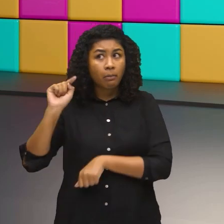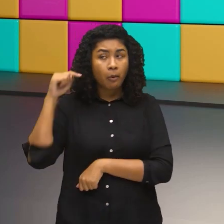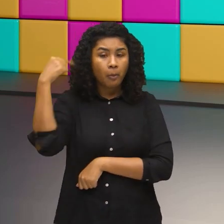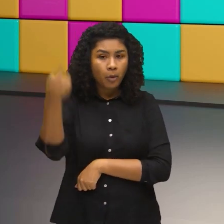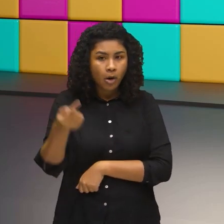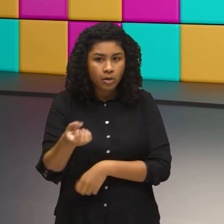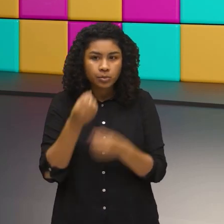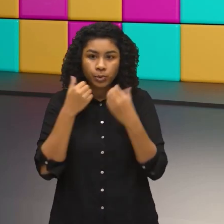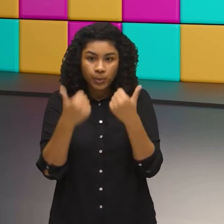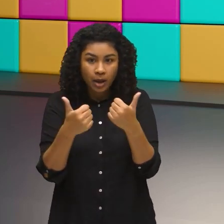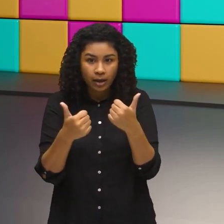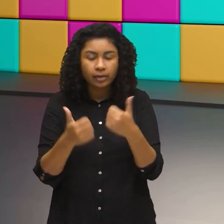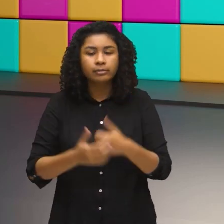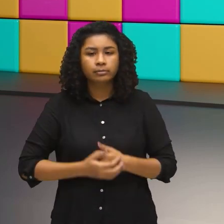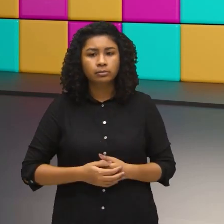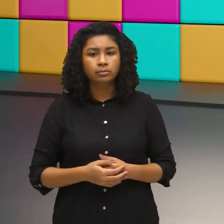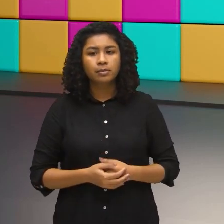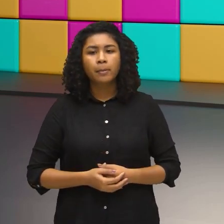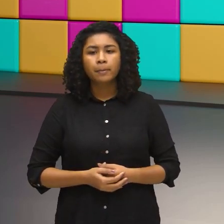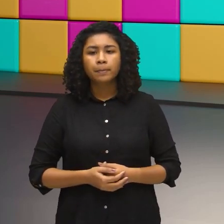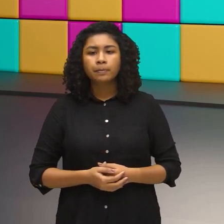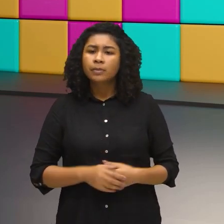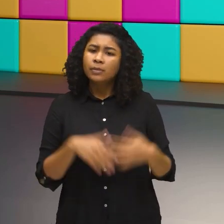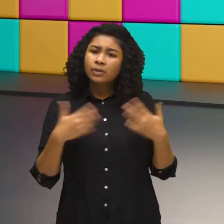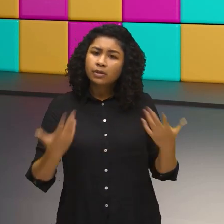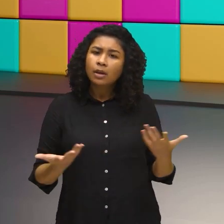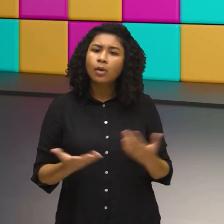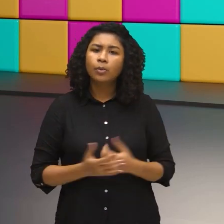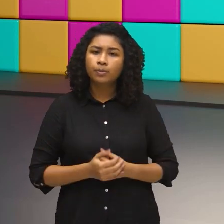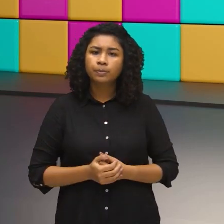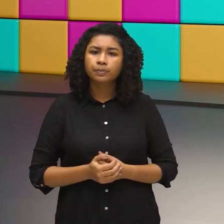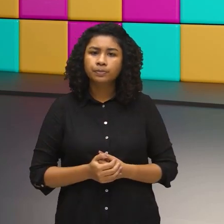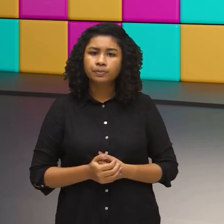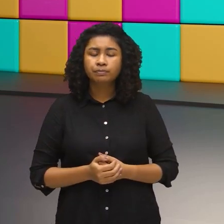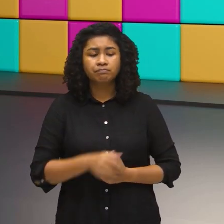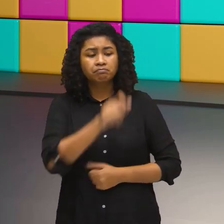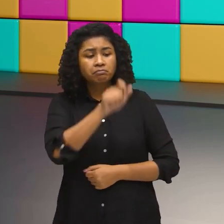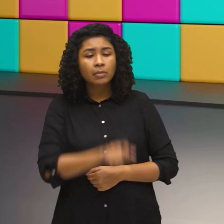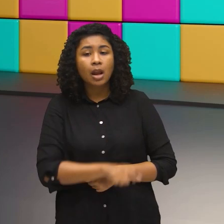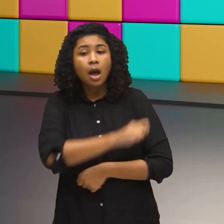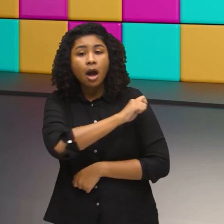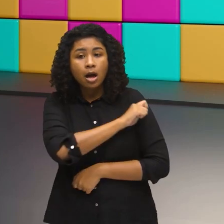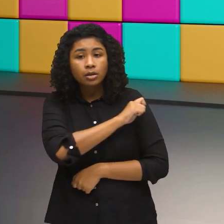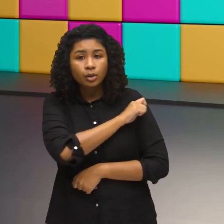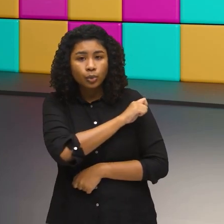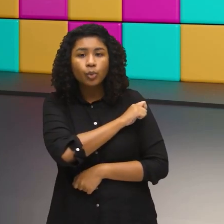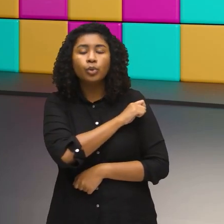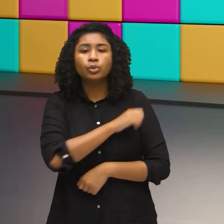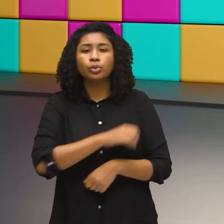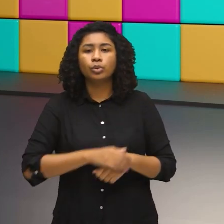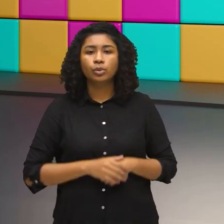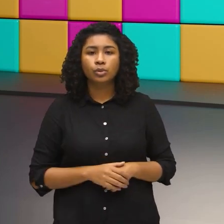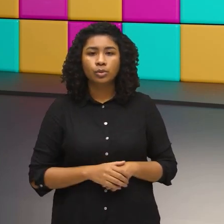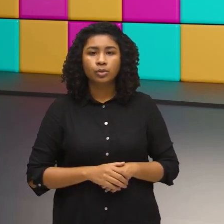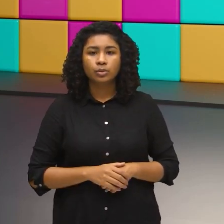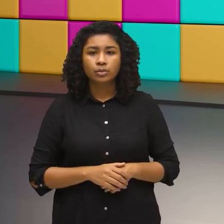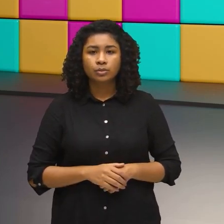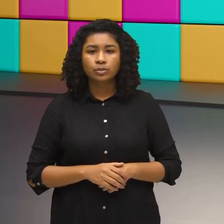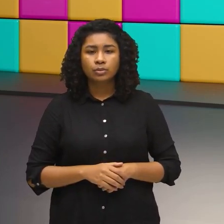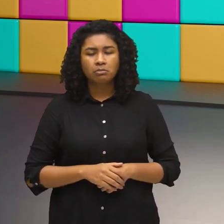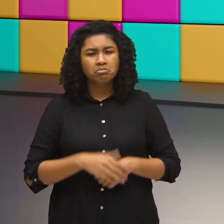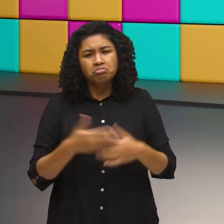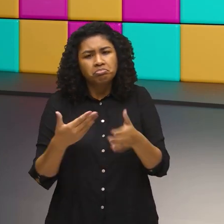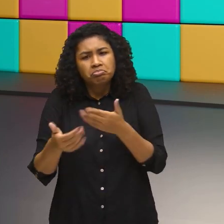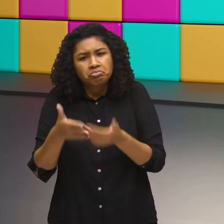bom? Então, assim, o nosso querido aluno, independente da idade,